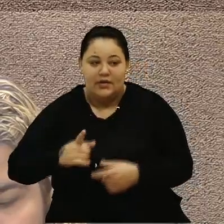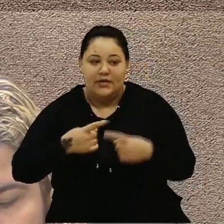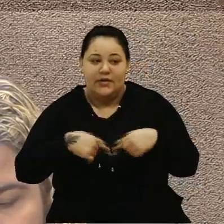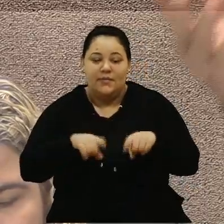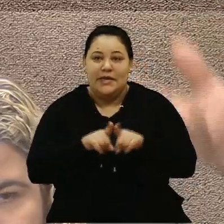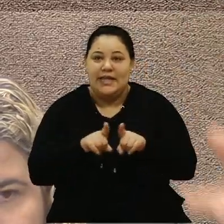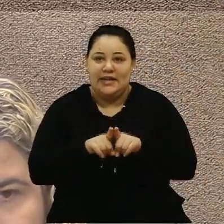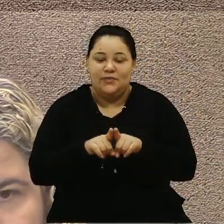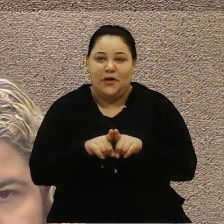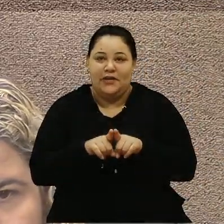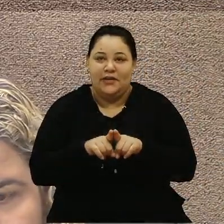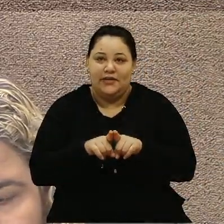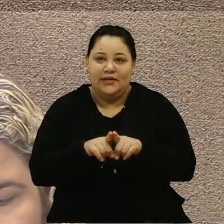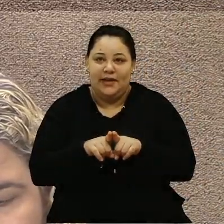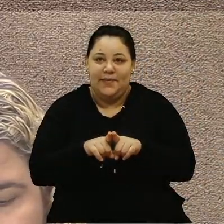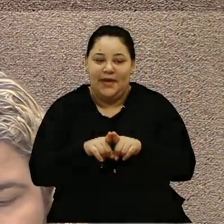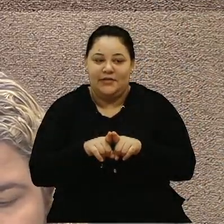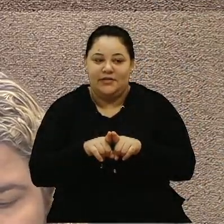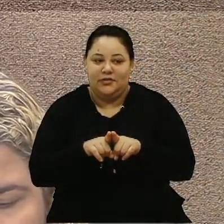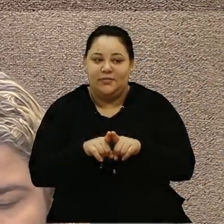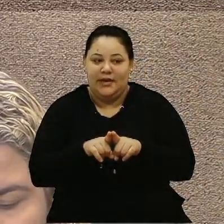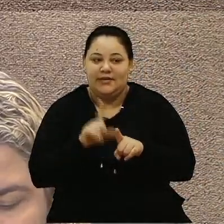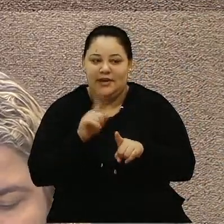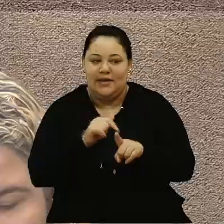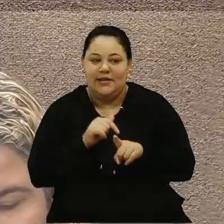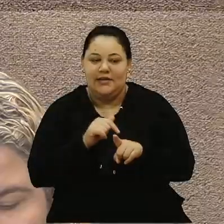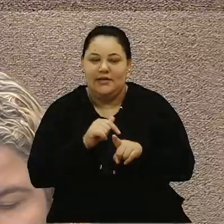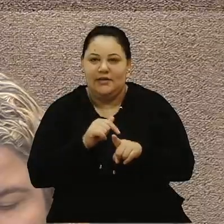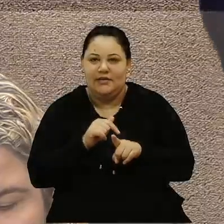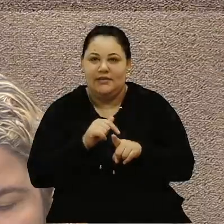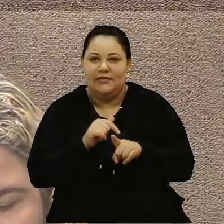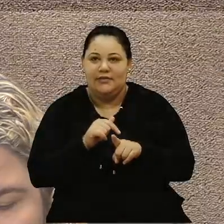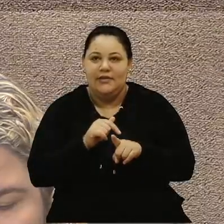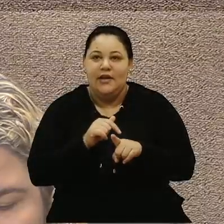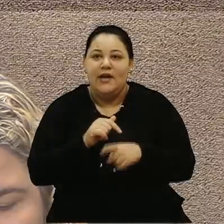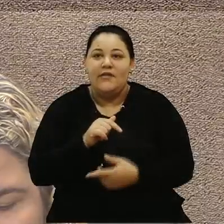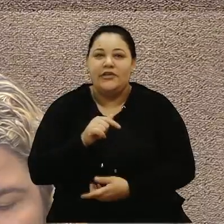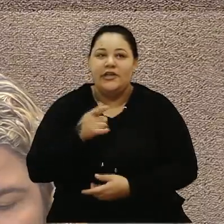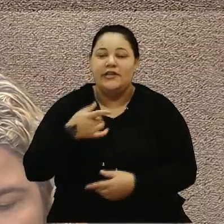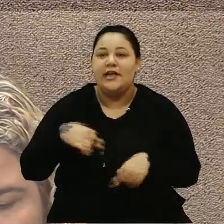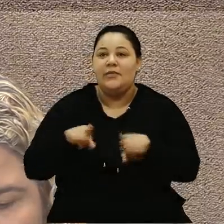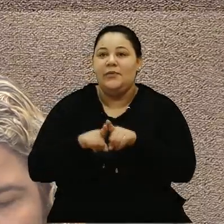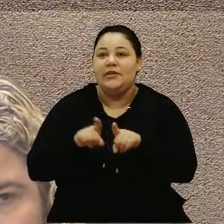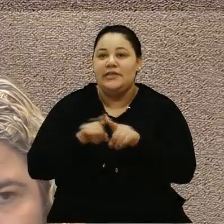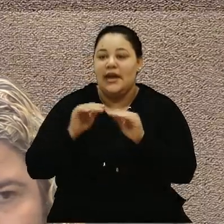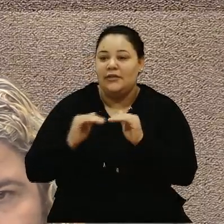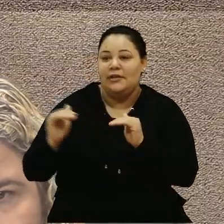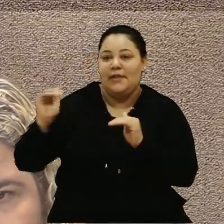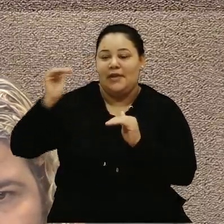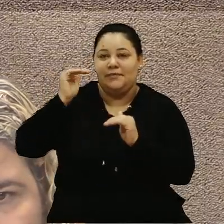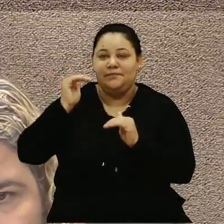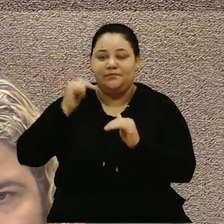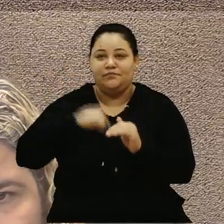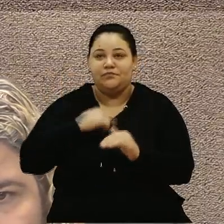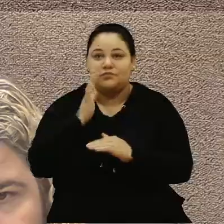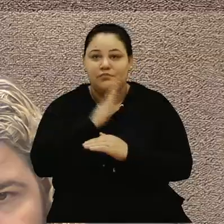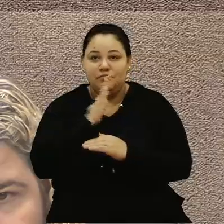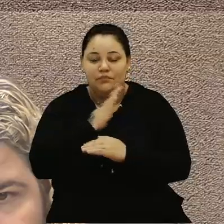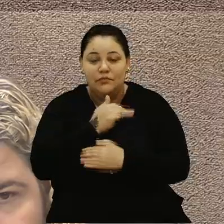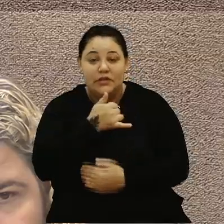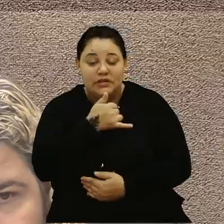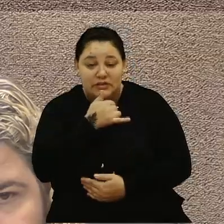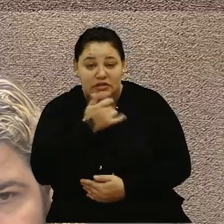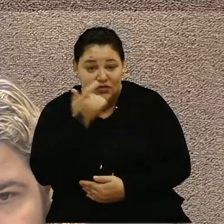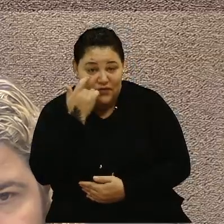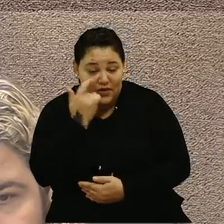E acredito que nesse momento aqui seja um ápice, né? Onde a gente com muita tristeza vê